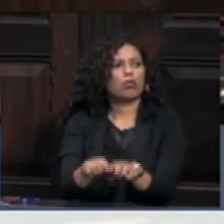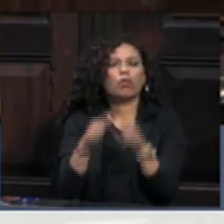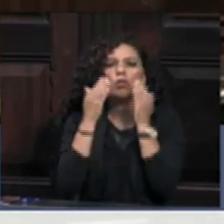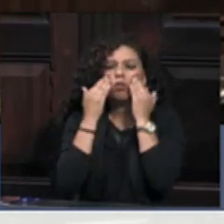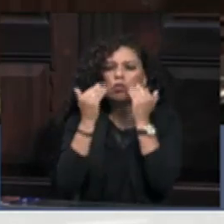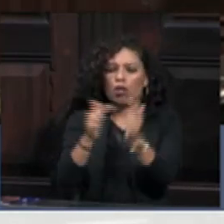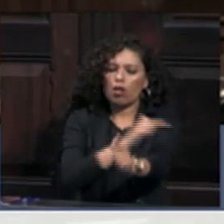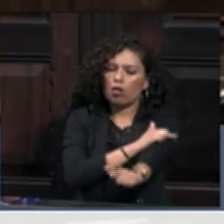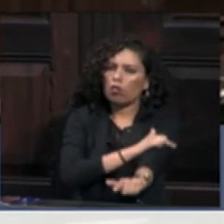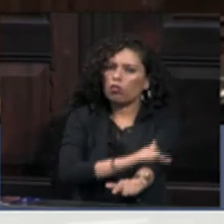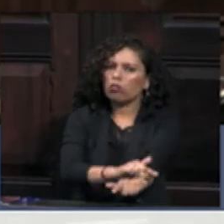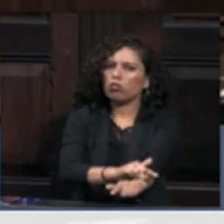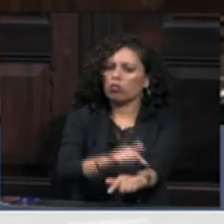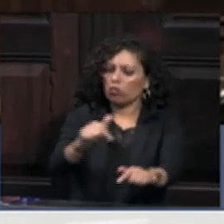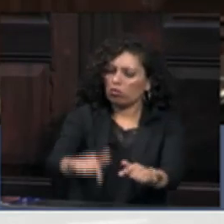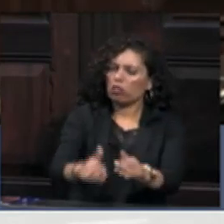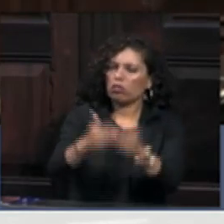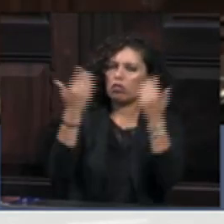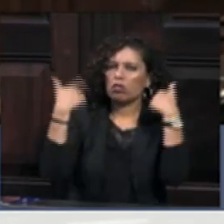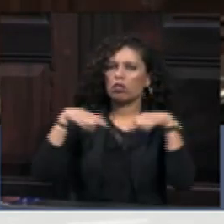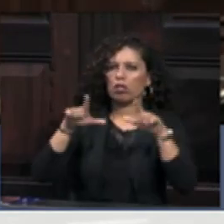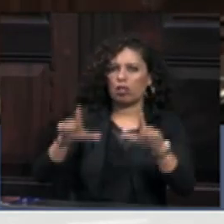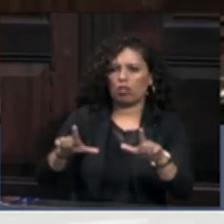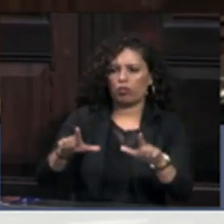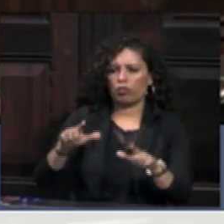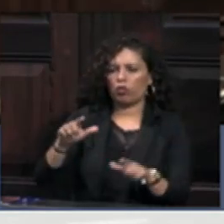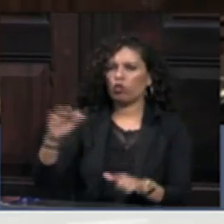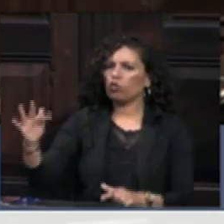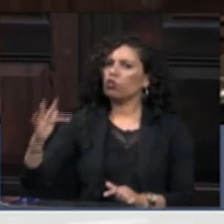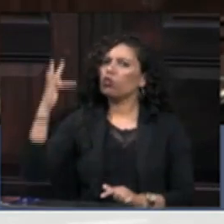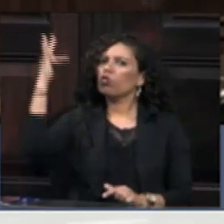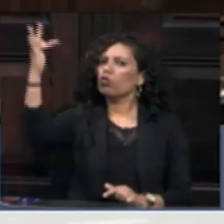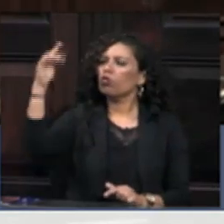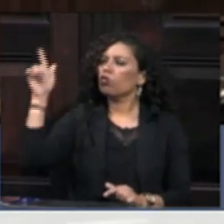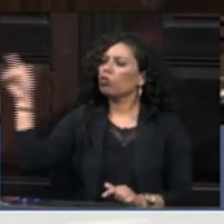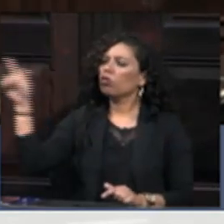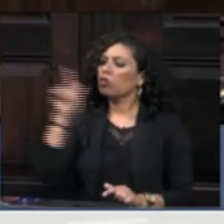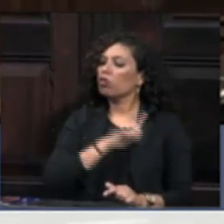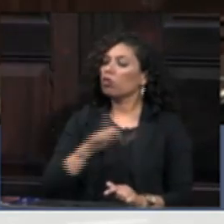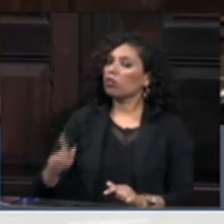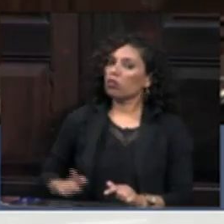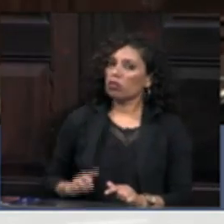nessa casa. O próximo governador, no meu entendimento,